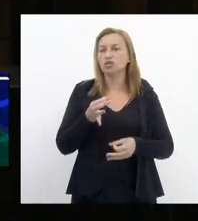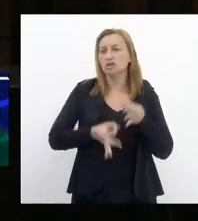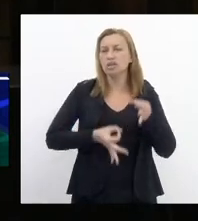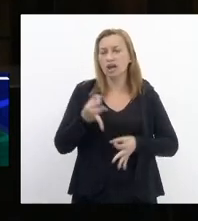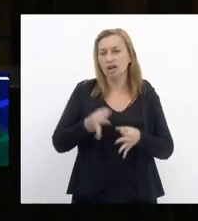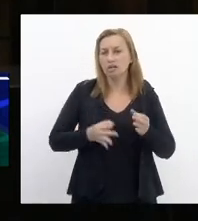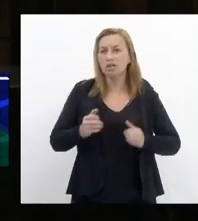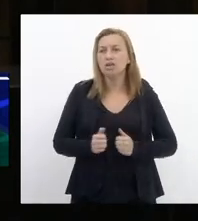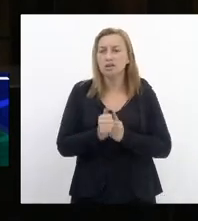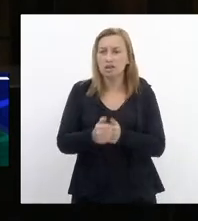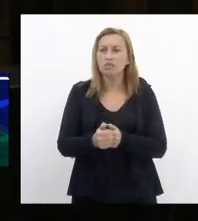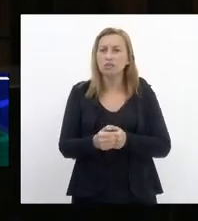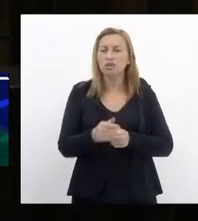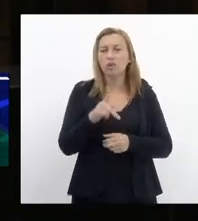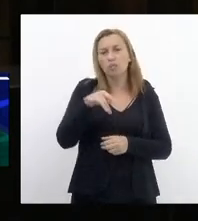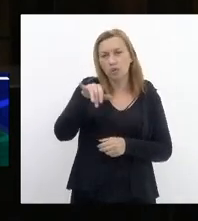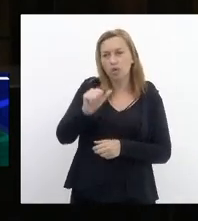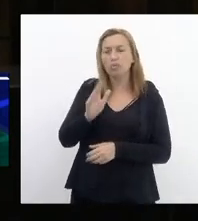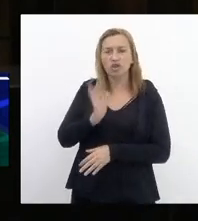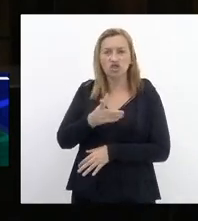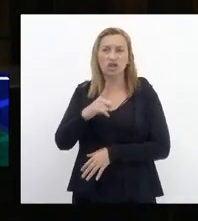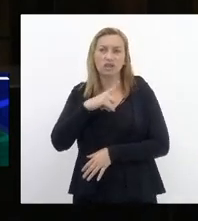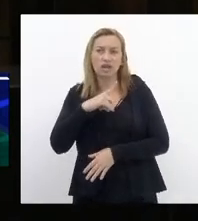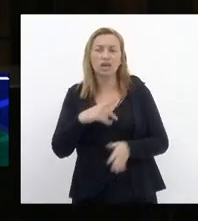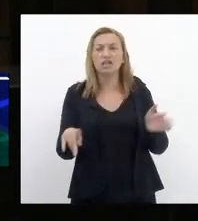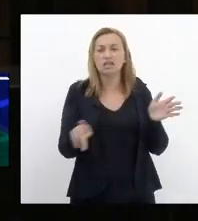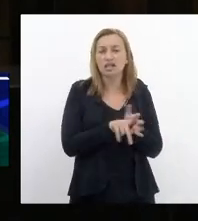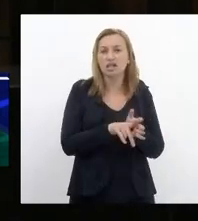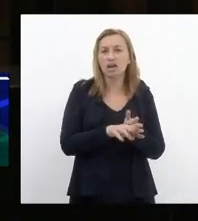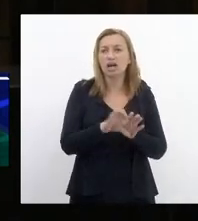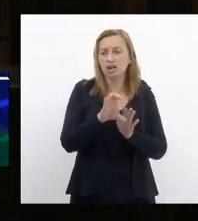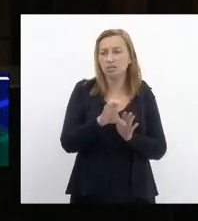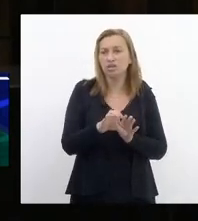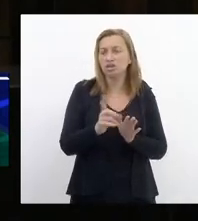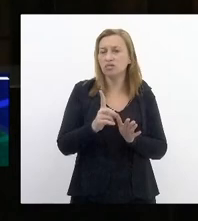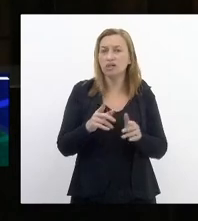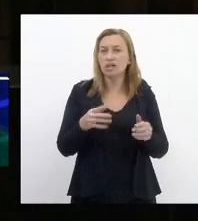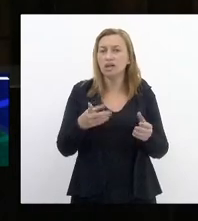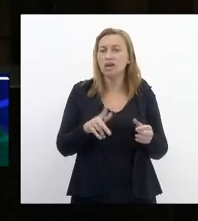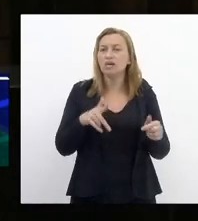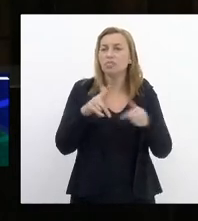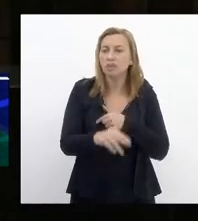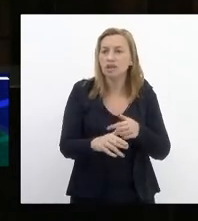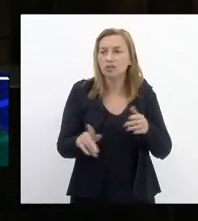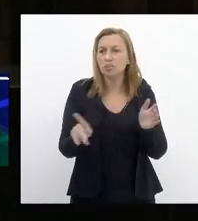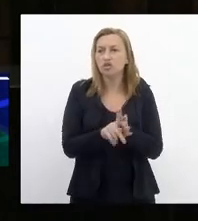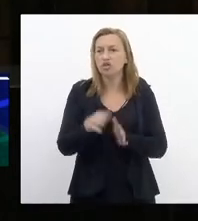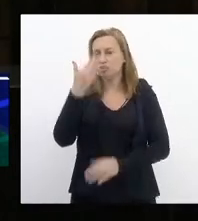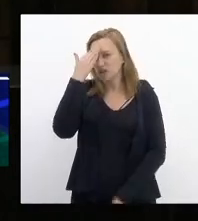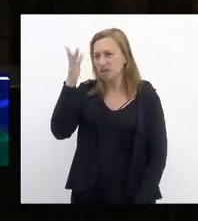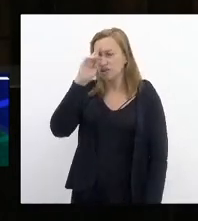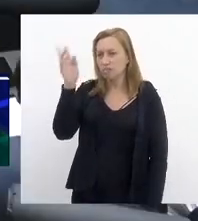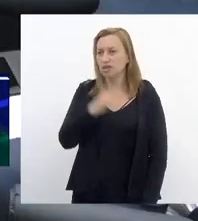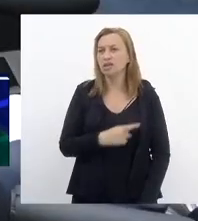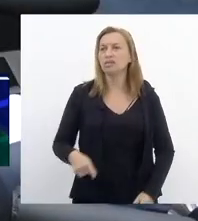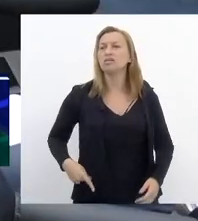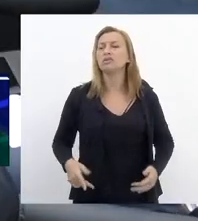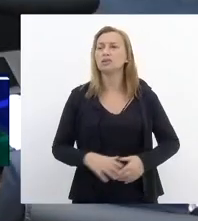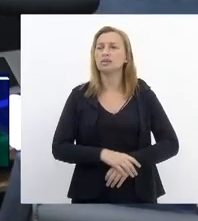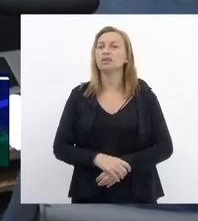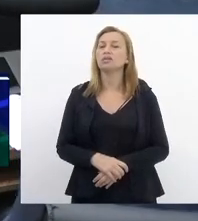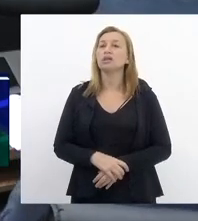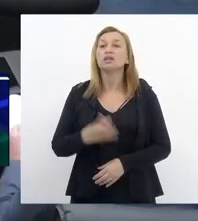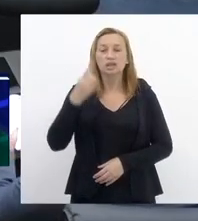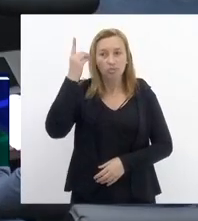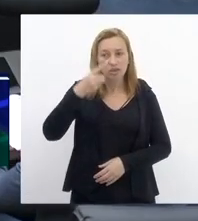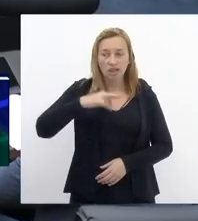seguimento a um programa que já existe e que essa lei não venha atrapalhar esse projeto. Obrigado, presidente. Deputada